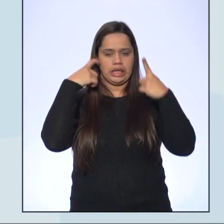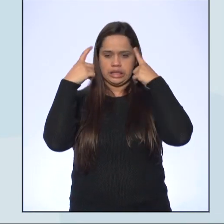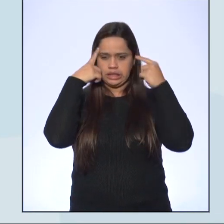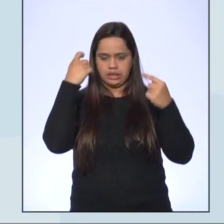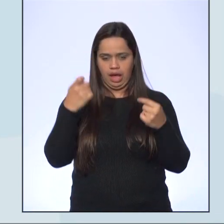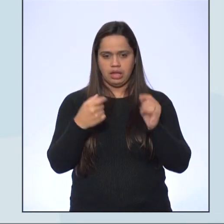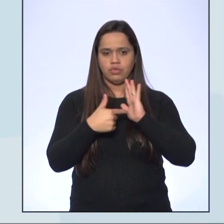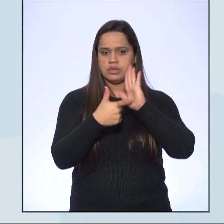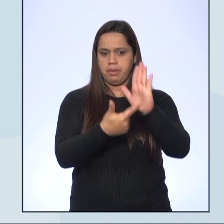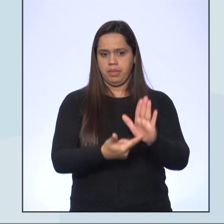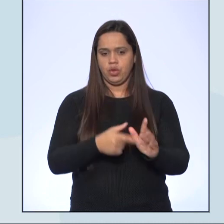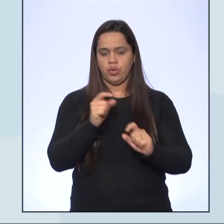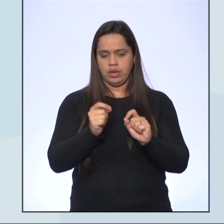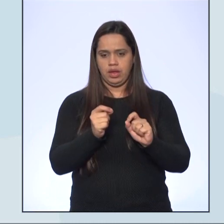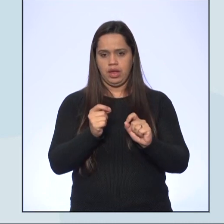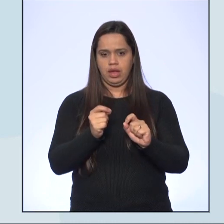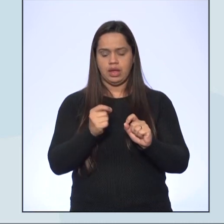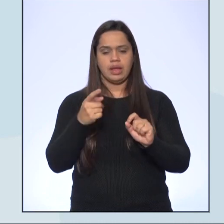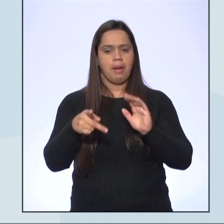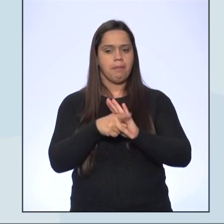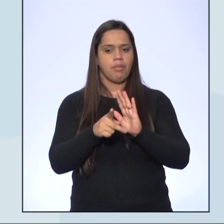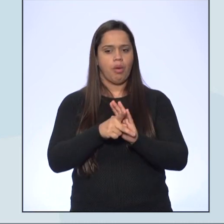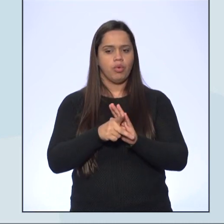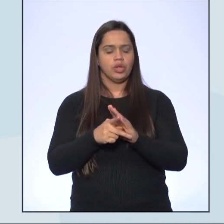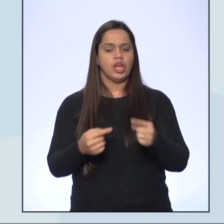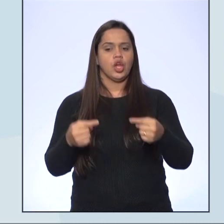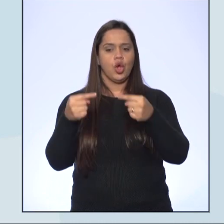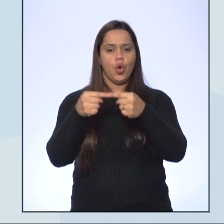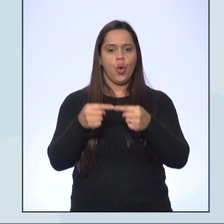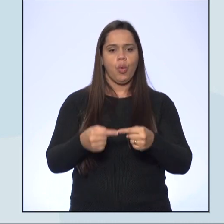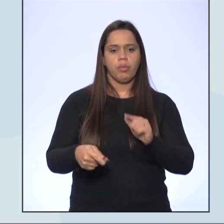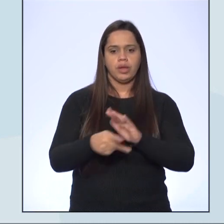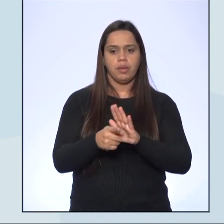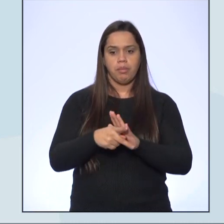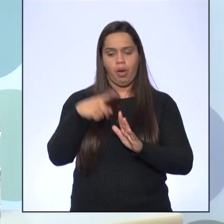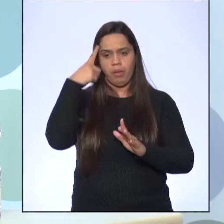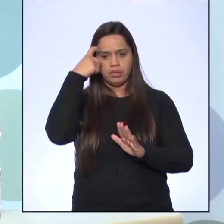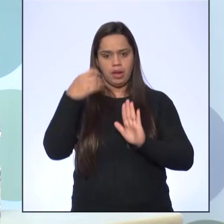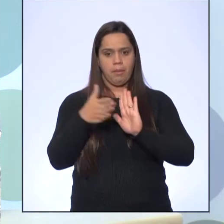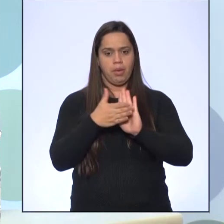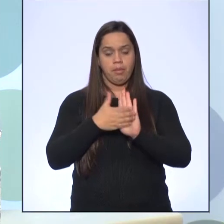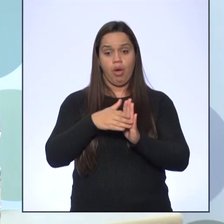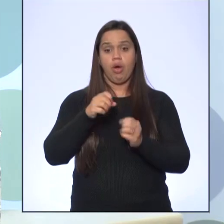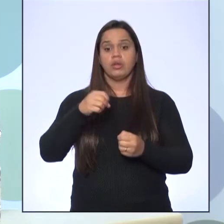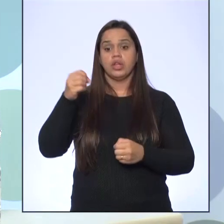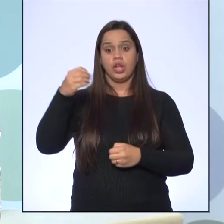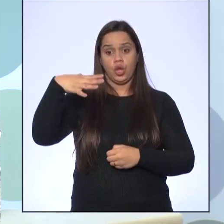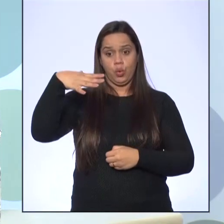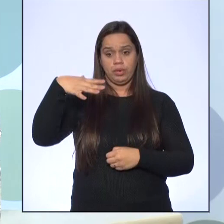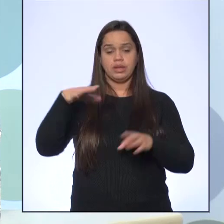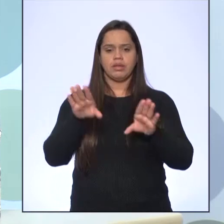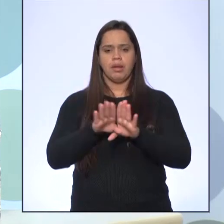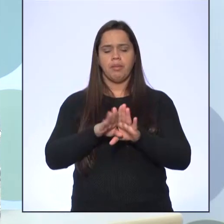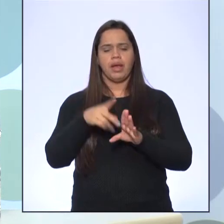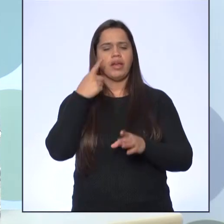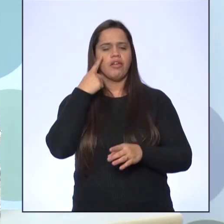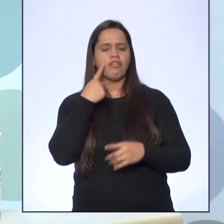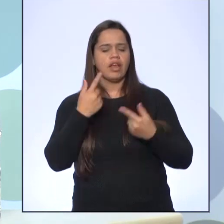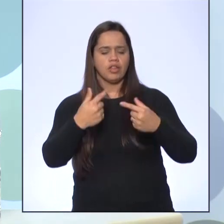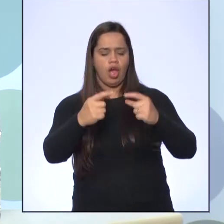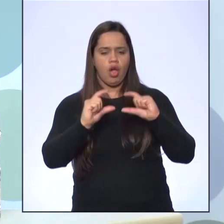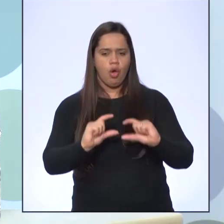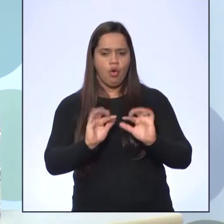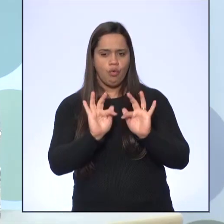podem ser associadas aos ideais iluministas. De novo, a gente vai voltar para o texto. Peguem principalmente aquela parte do final, que é onde